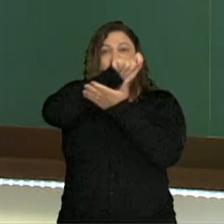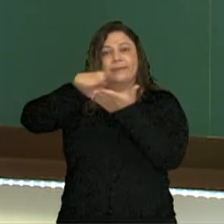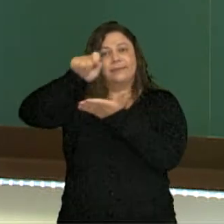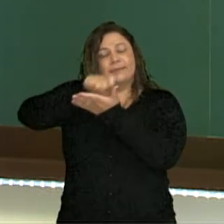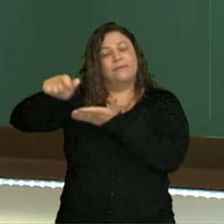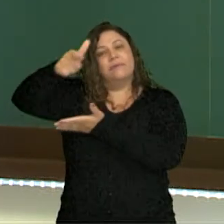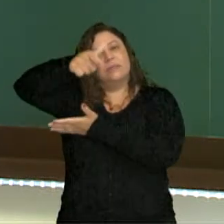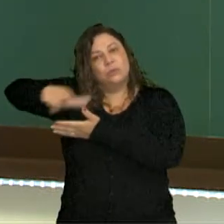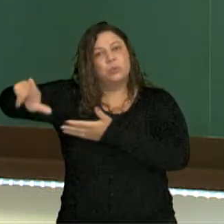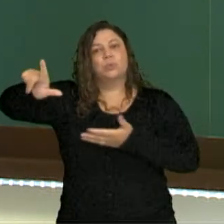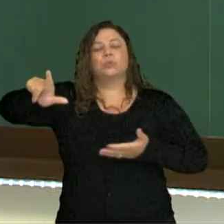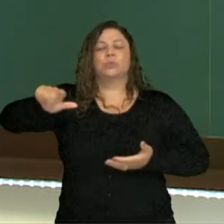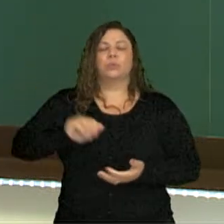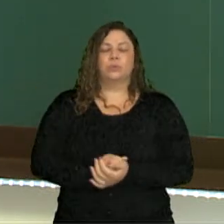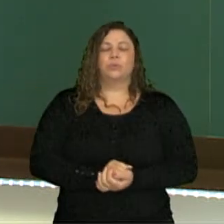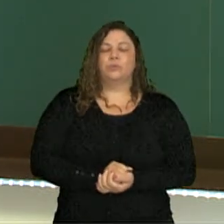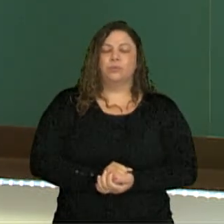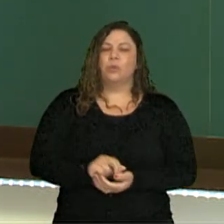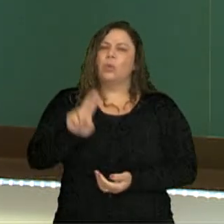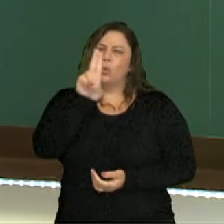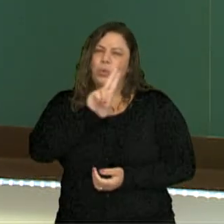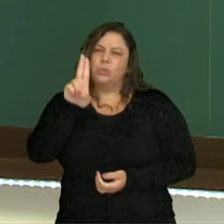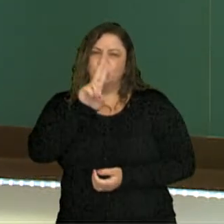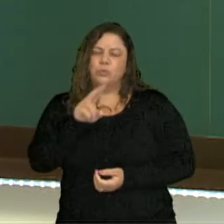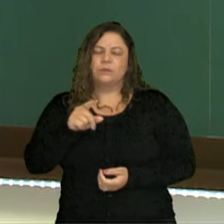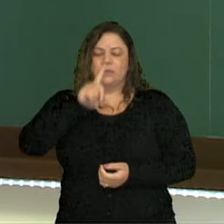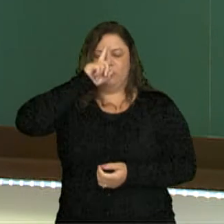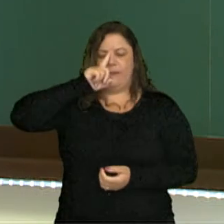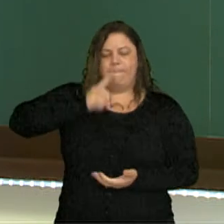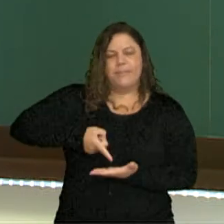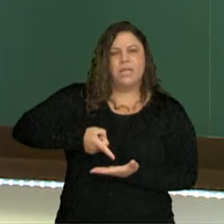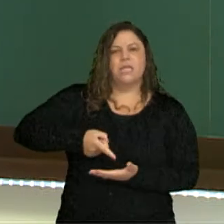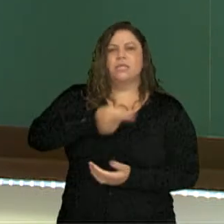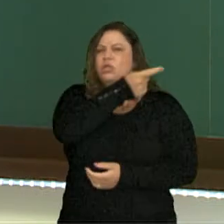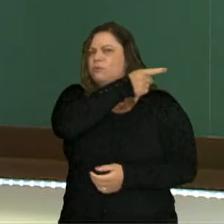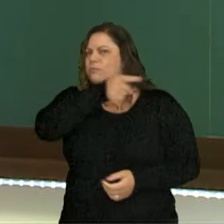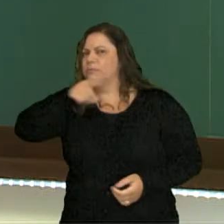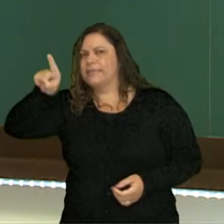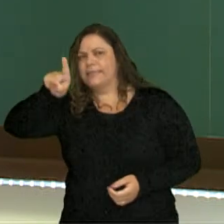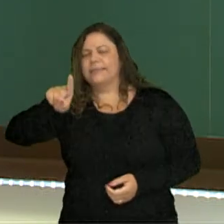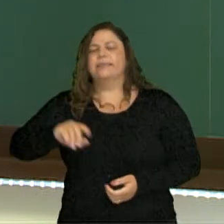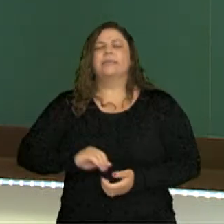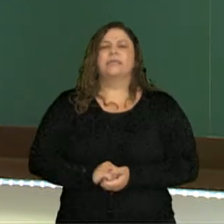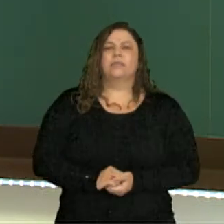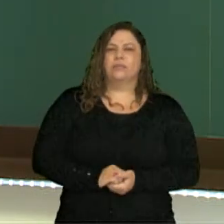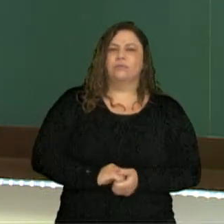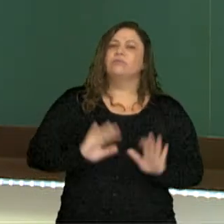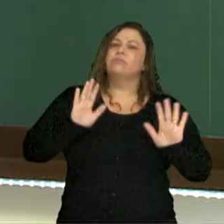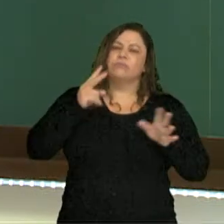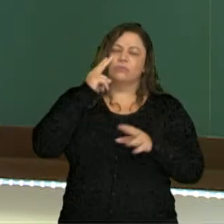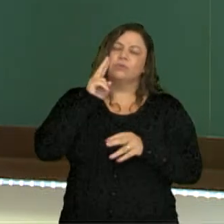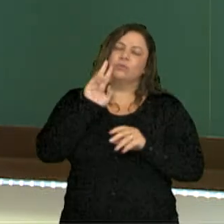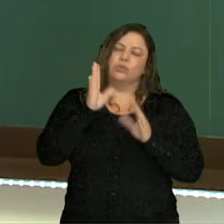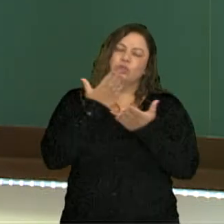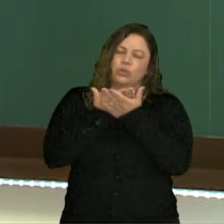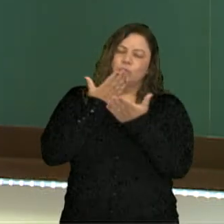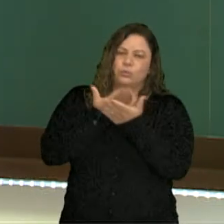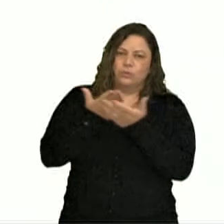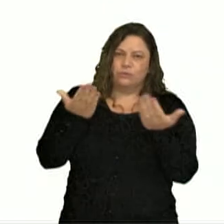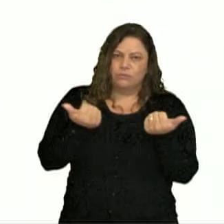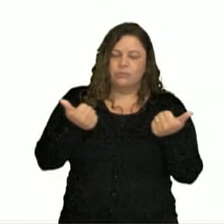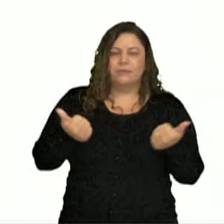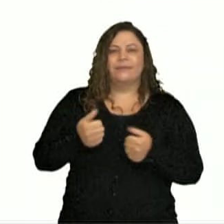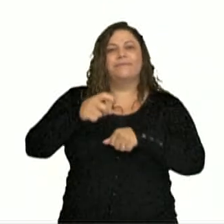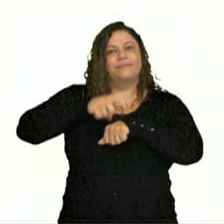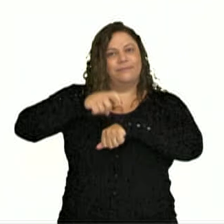mas aí utilizando o imperativo negativo, com aquelas palavras de negação, aquelas expressões que já vimos. Um tempinho aí para você